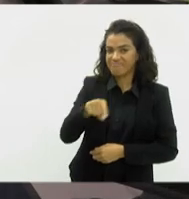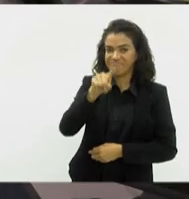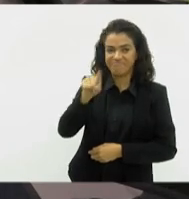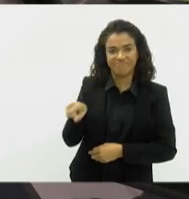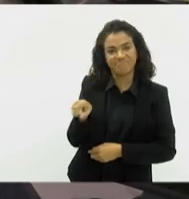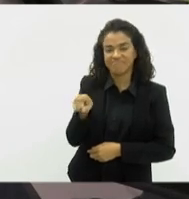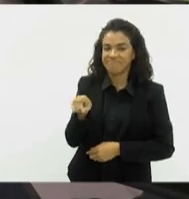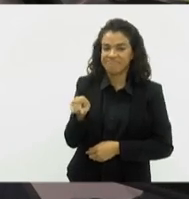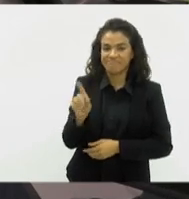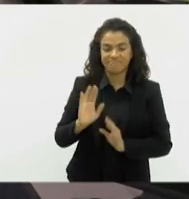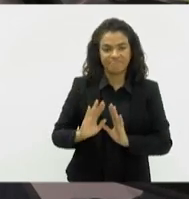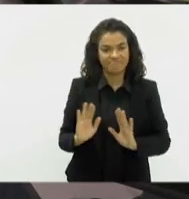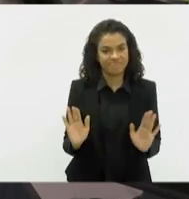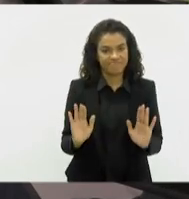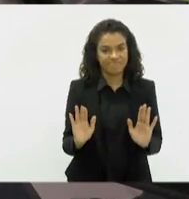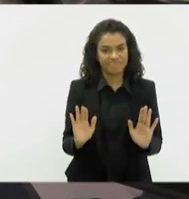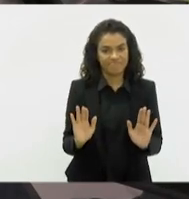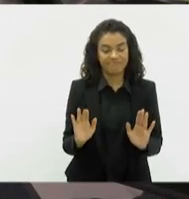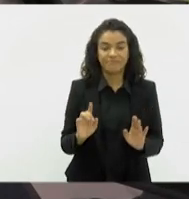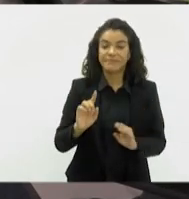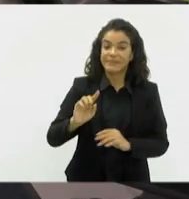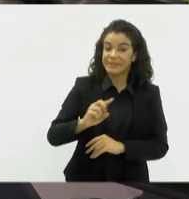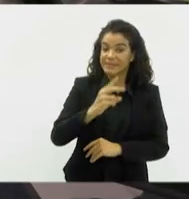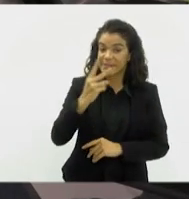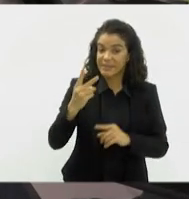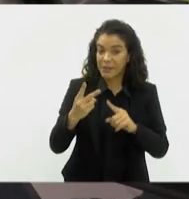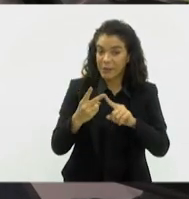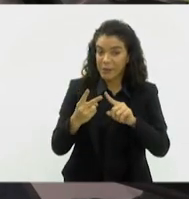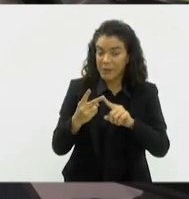item indispensável. Depois ela fala,